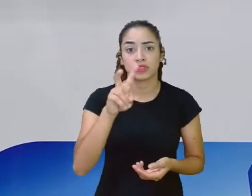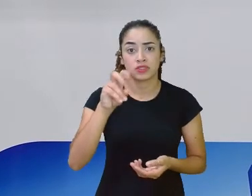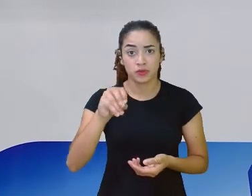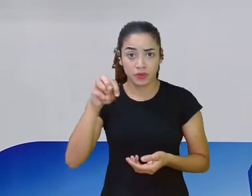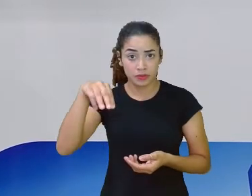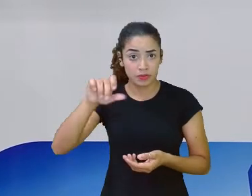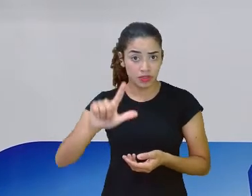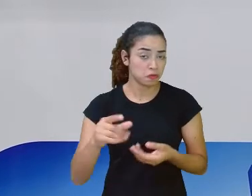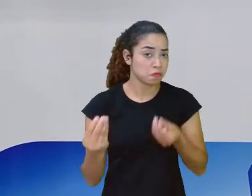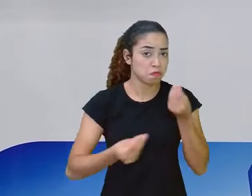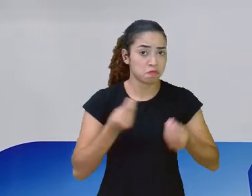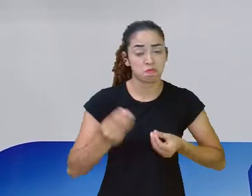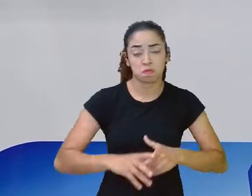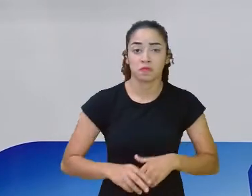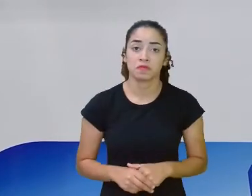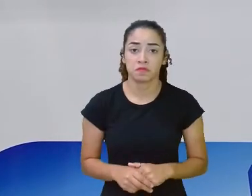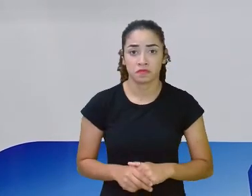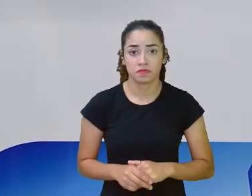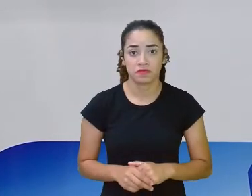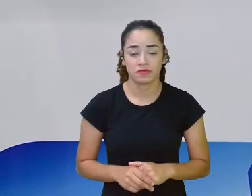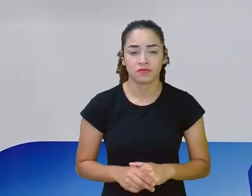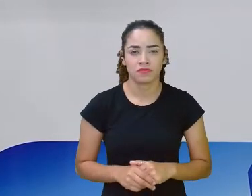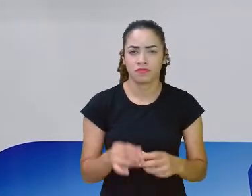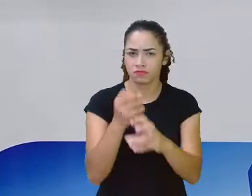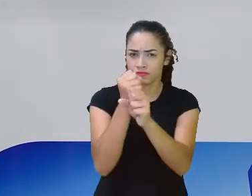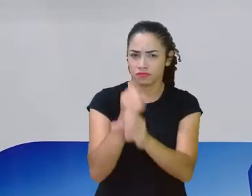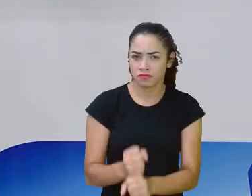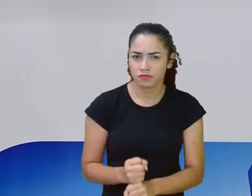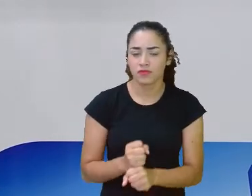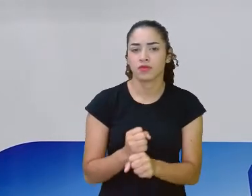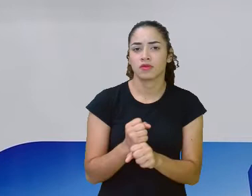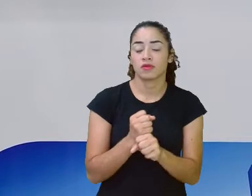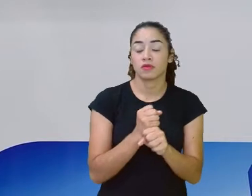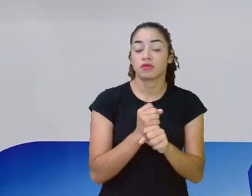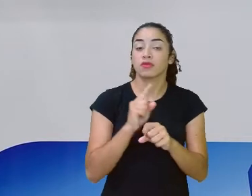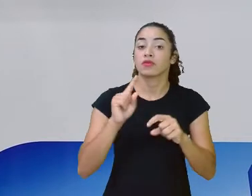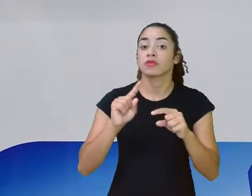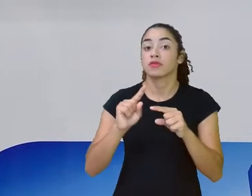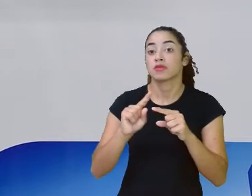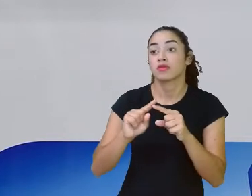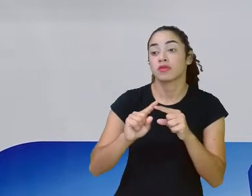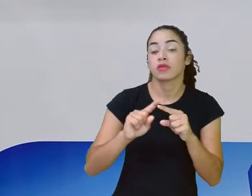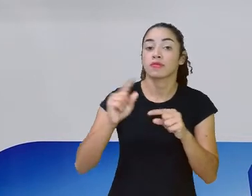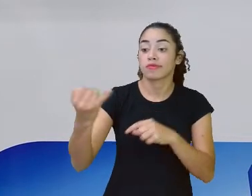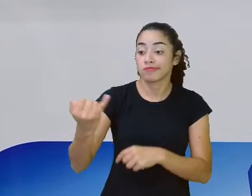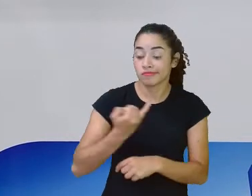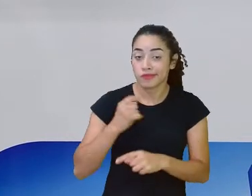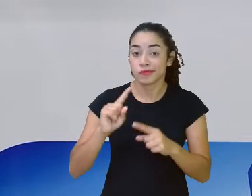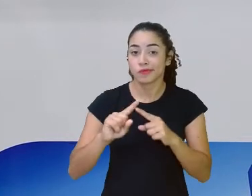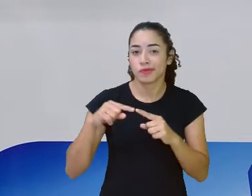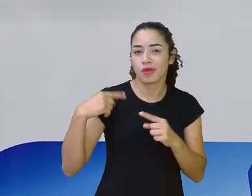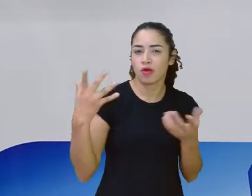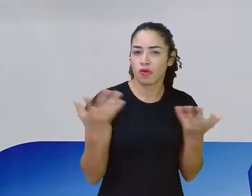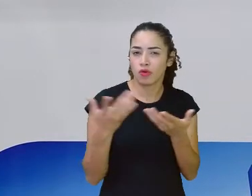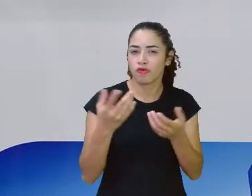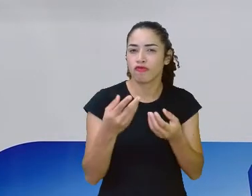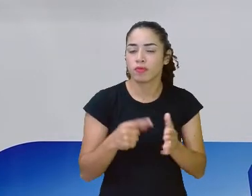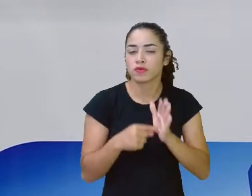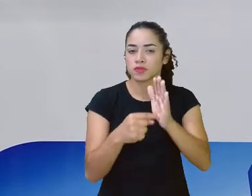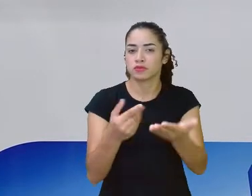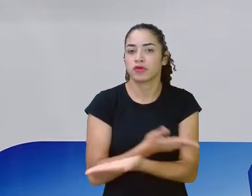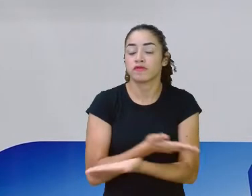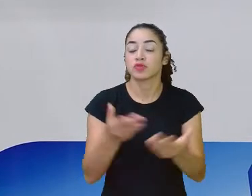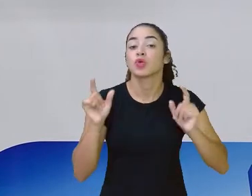2.450 ml? Contem aí para mim. Enquanto isso, eu vou trazer aqui uma possibilidade, tá